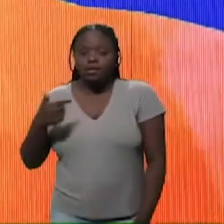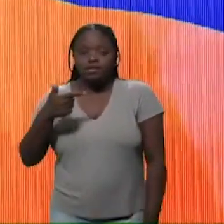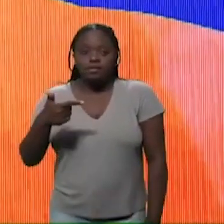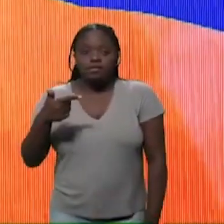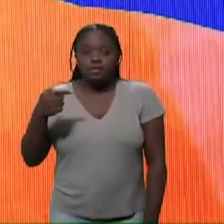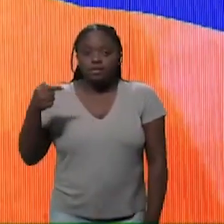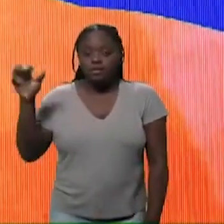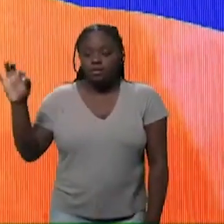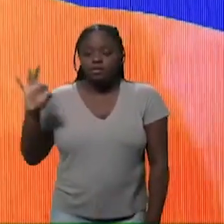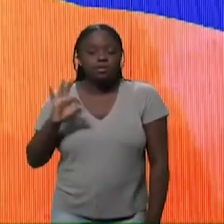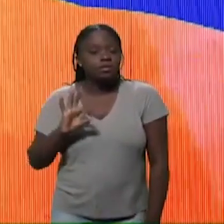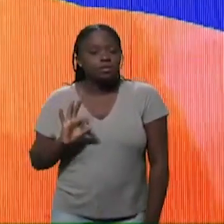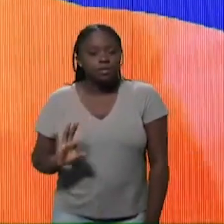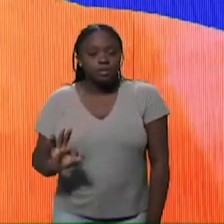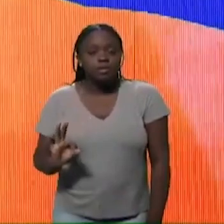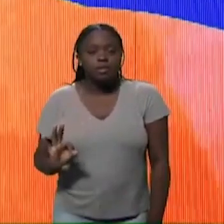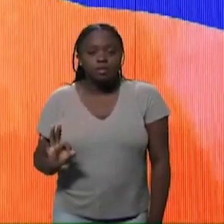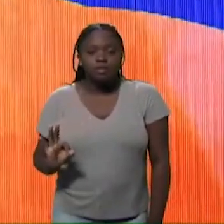27%.